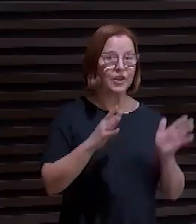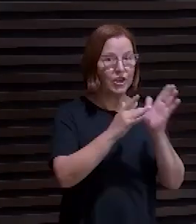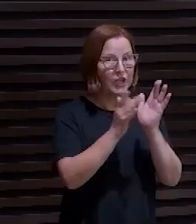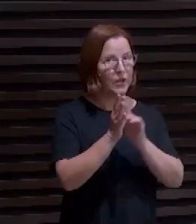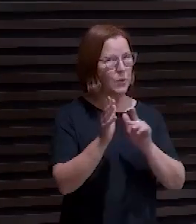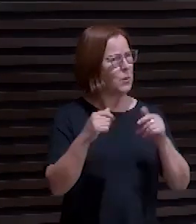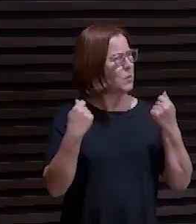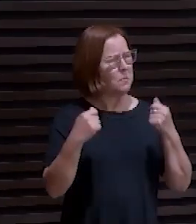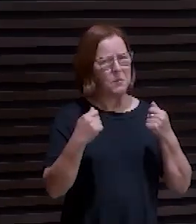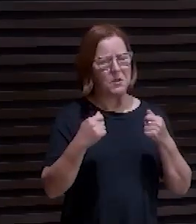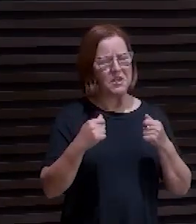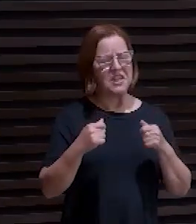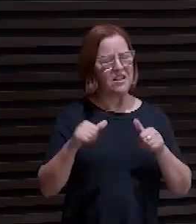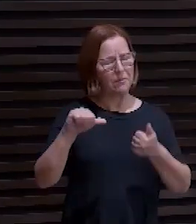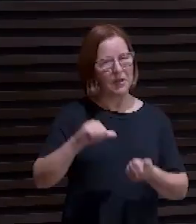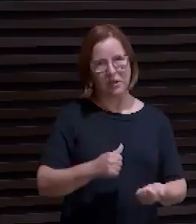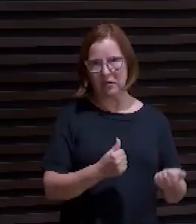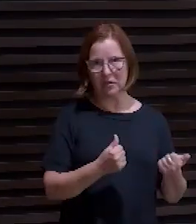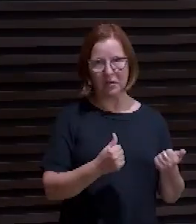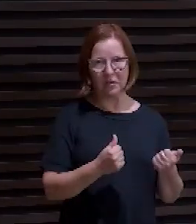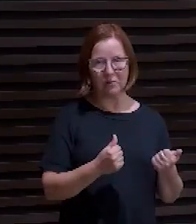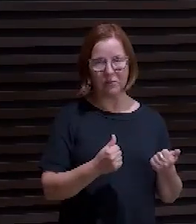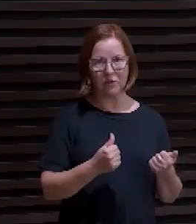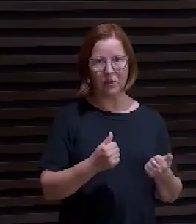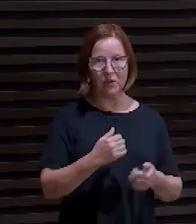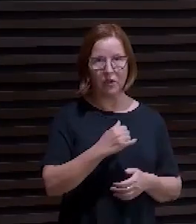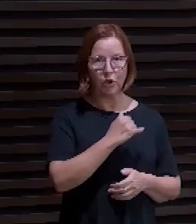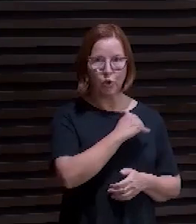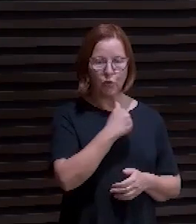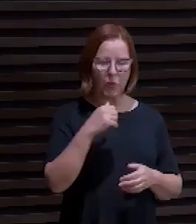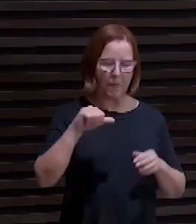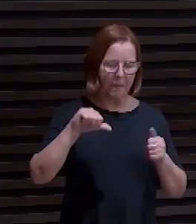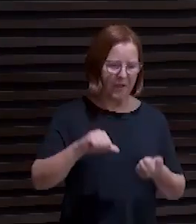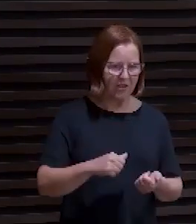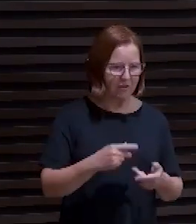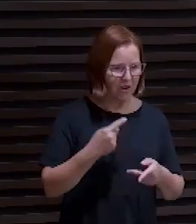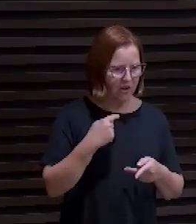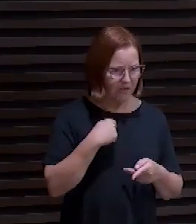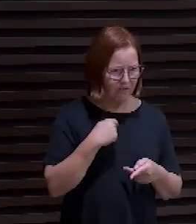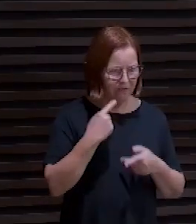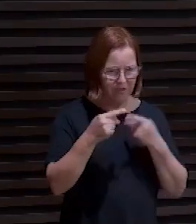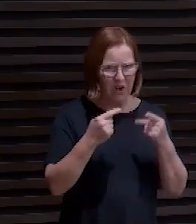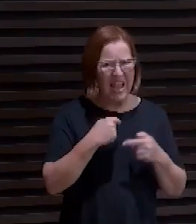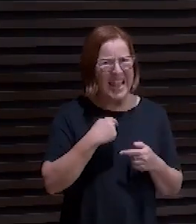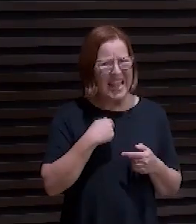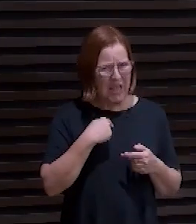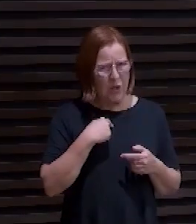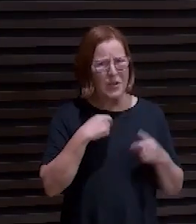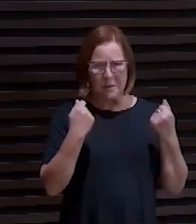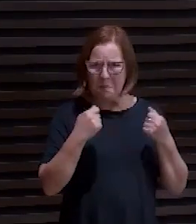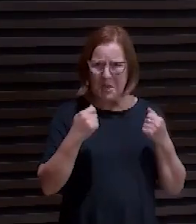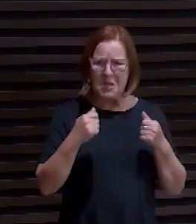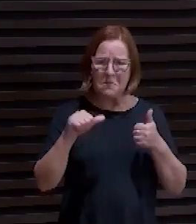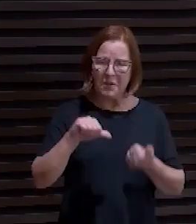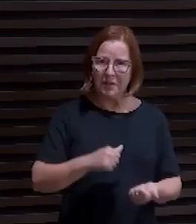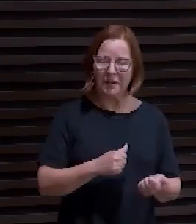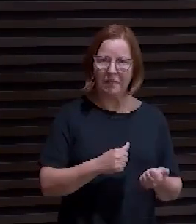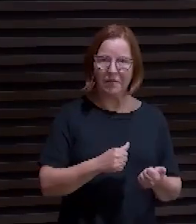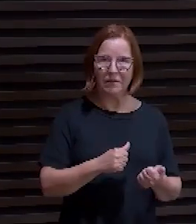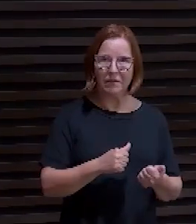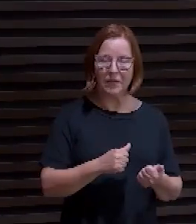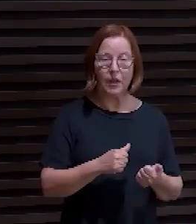disse, João Batista disse, eu é que careço ser batizado por ti, tu vens a mim. Ele disse, mas para que se cumpra a justiça de